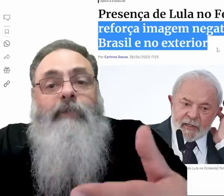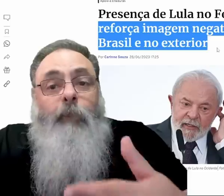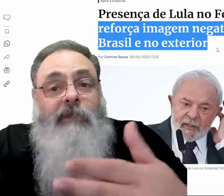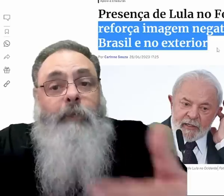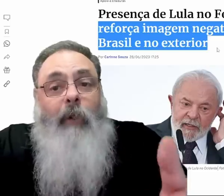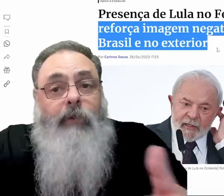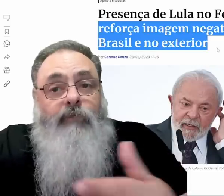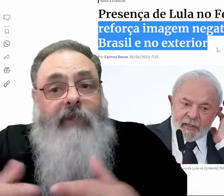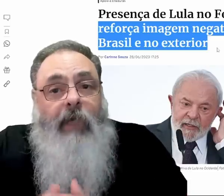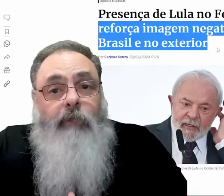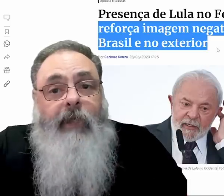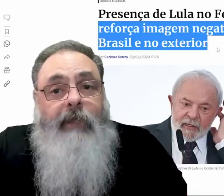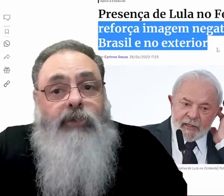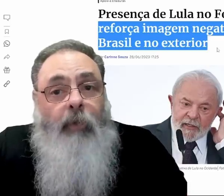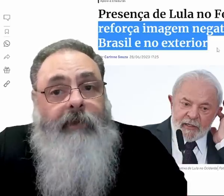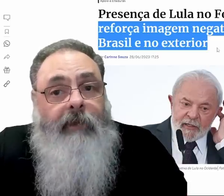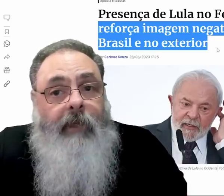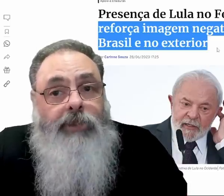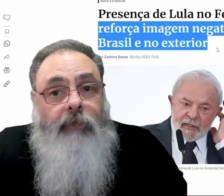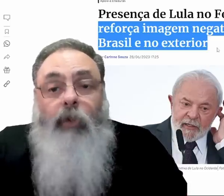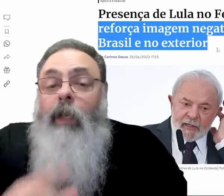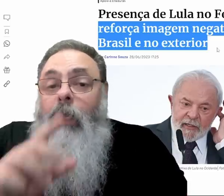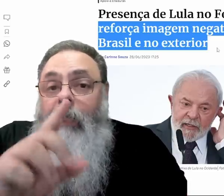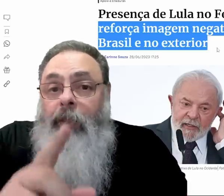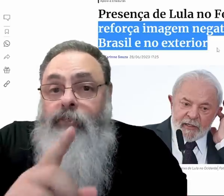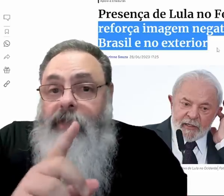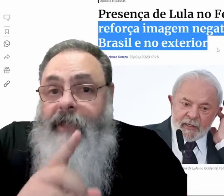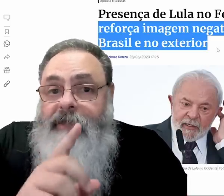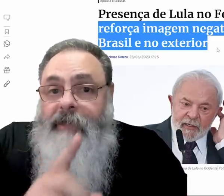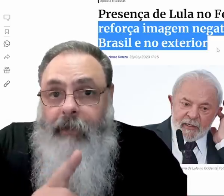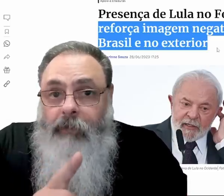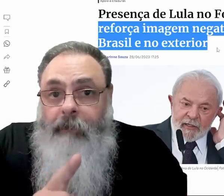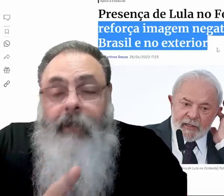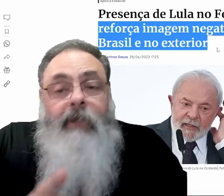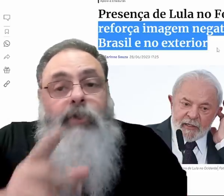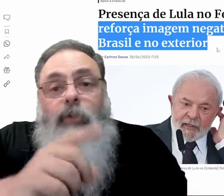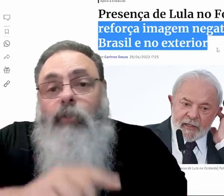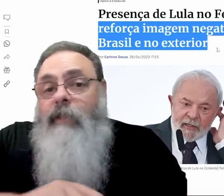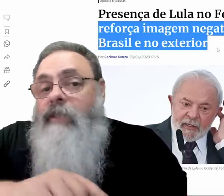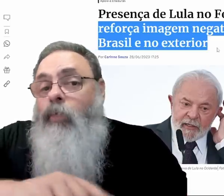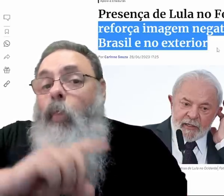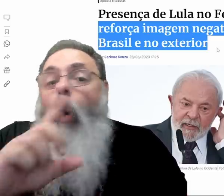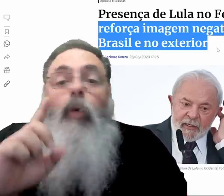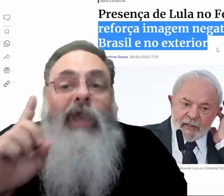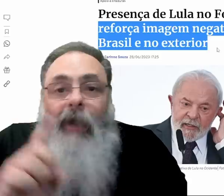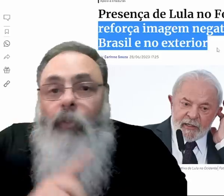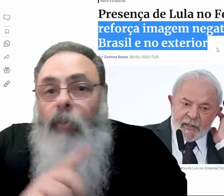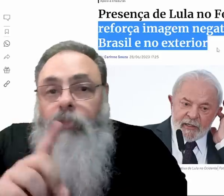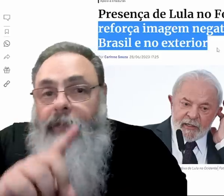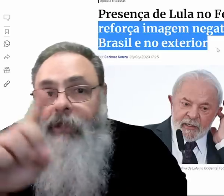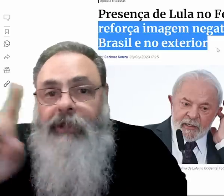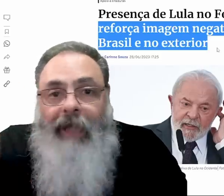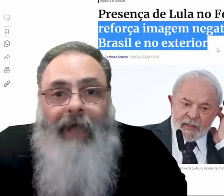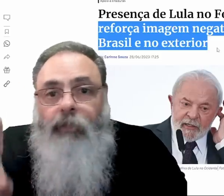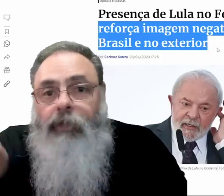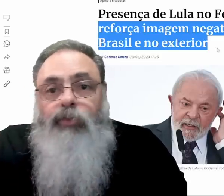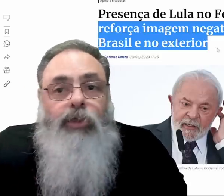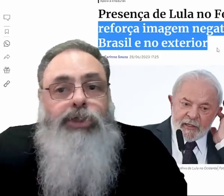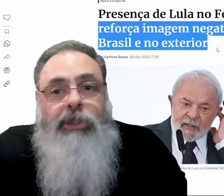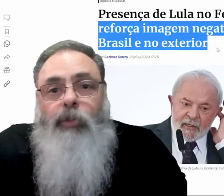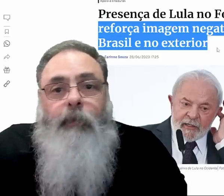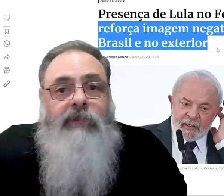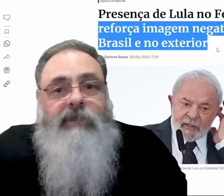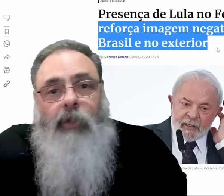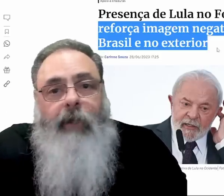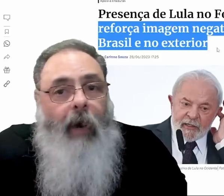os o principal adversário dele nesse momento inelegível e não será estranho se isso acontece com qualquer outro candidato que